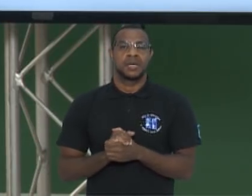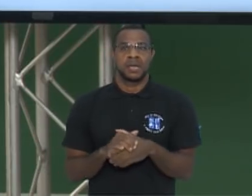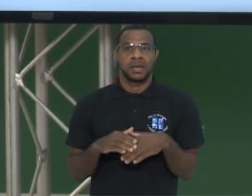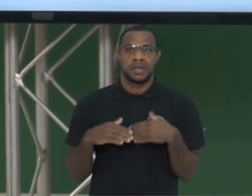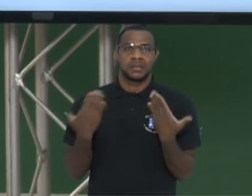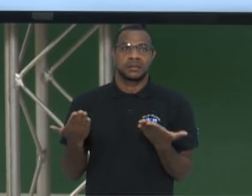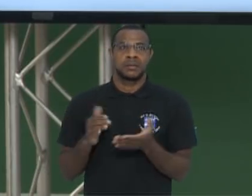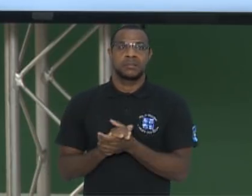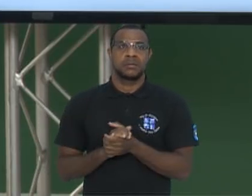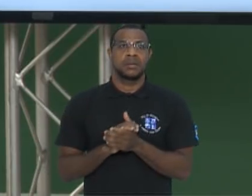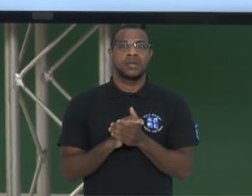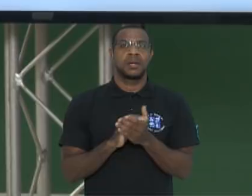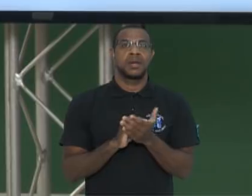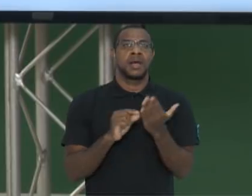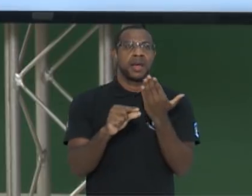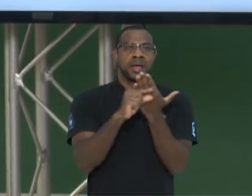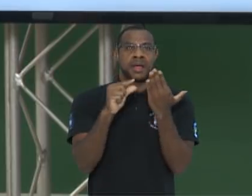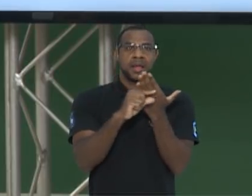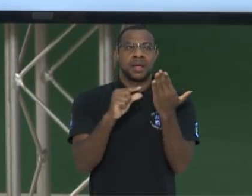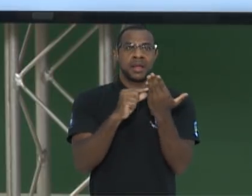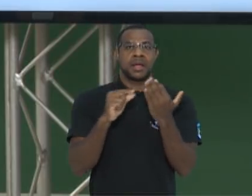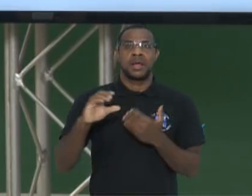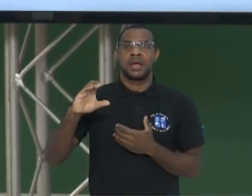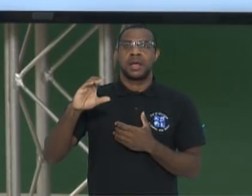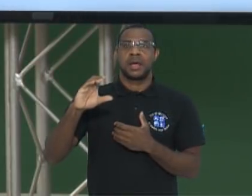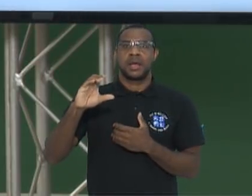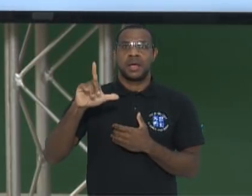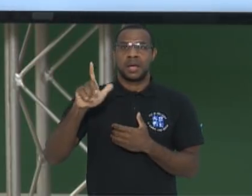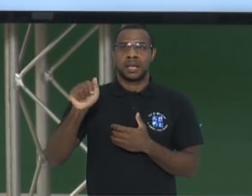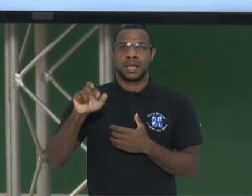Então, o nome da escritora, né, a Clarice Lispector.